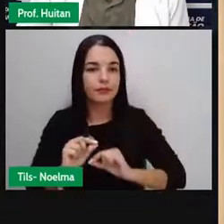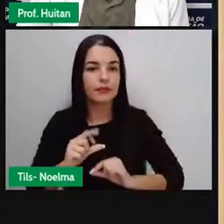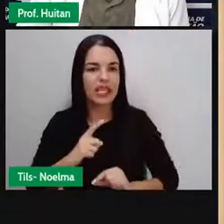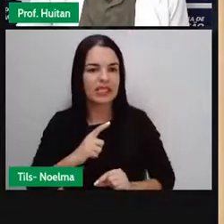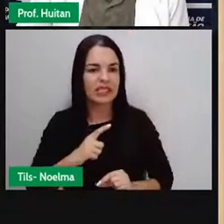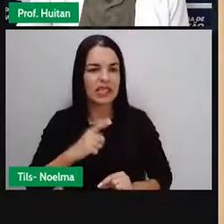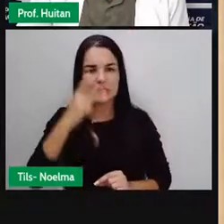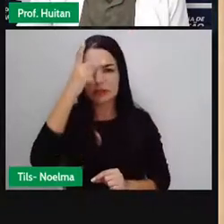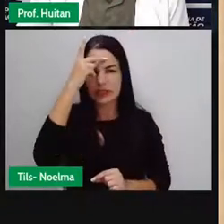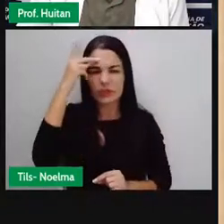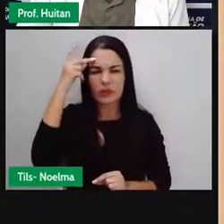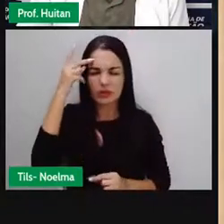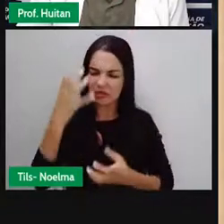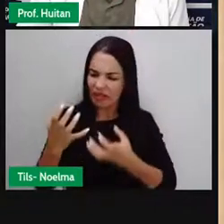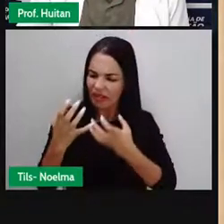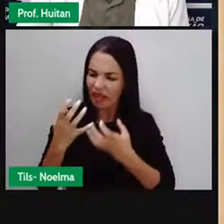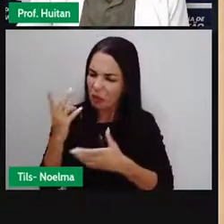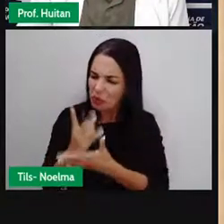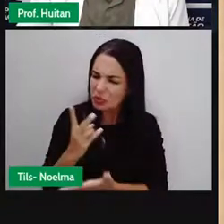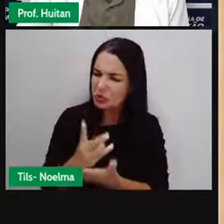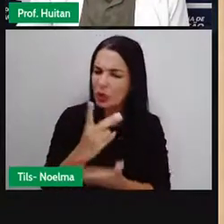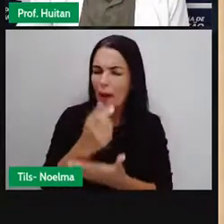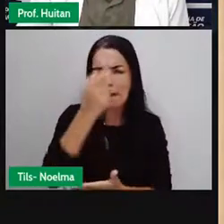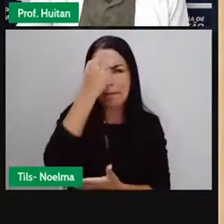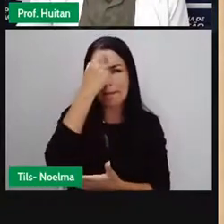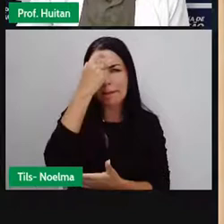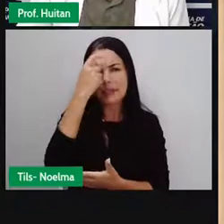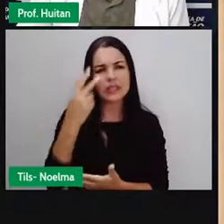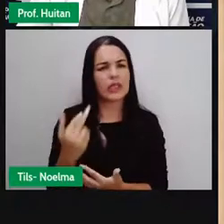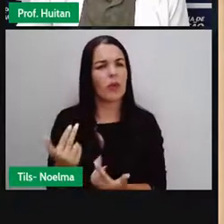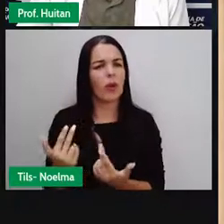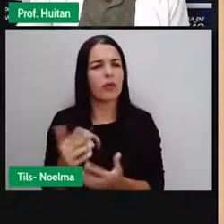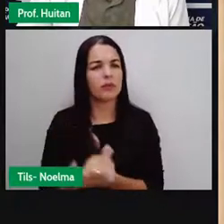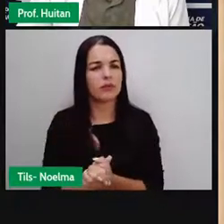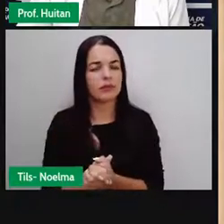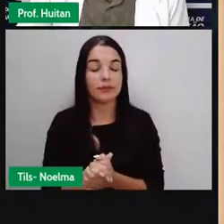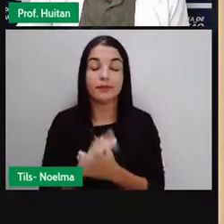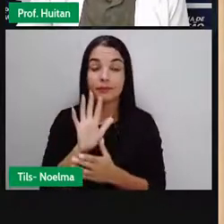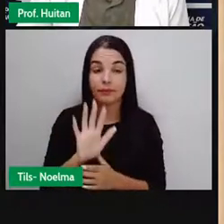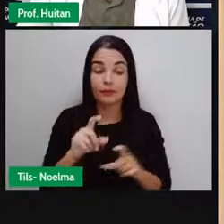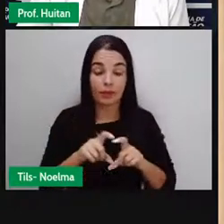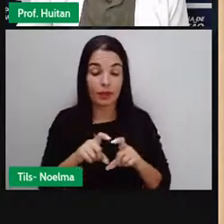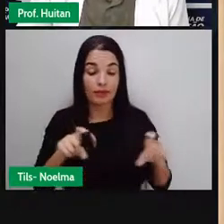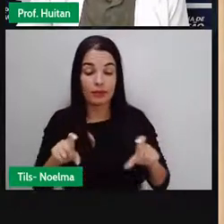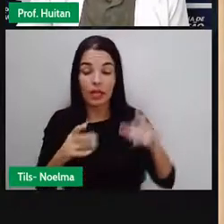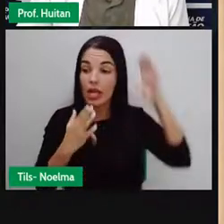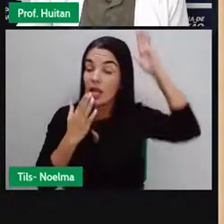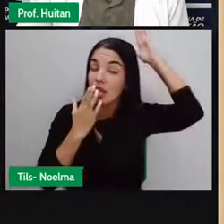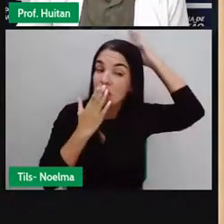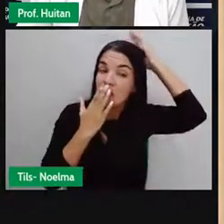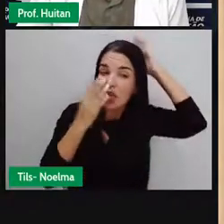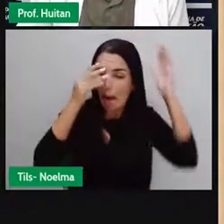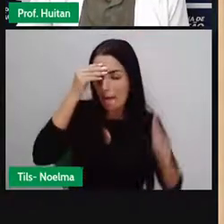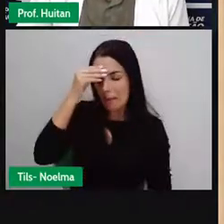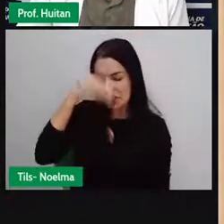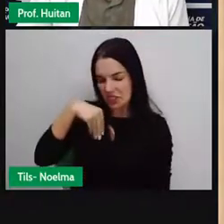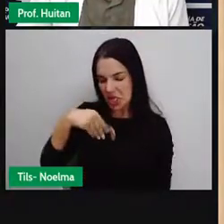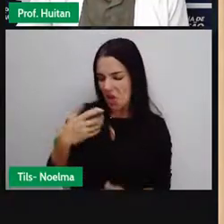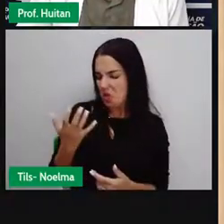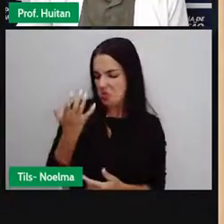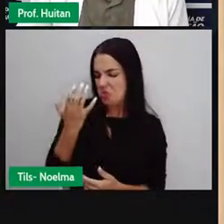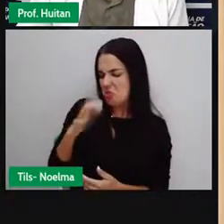insistem em conservar esse tipo de pensamento. Os indígenas são preguiçosos e não gostam de trabalhar. Mas será que